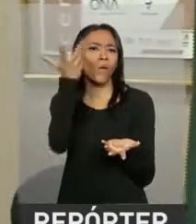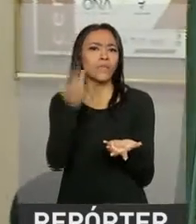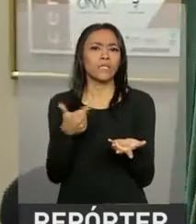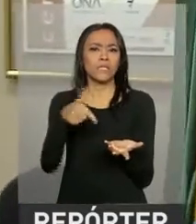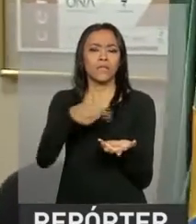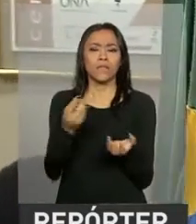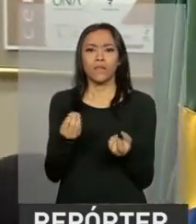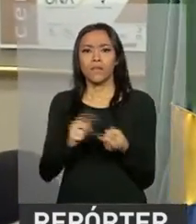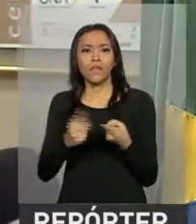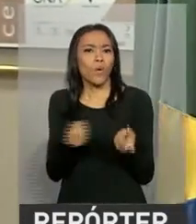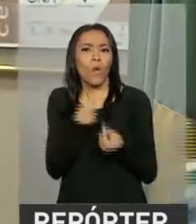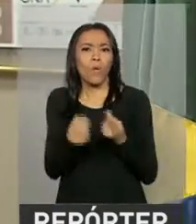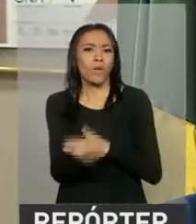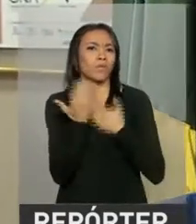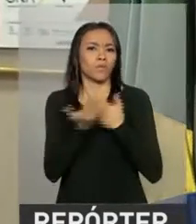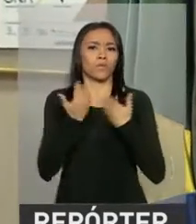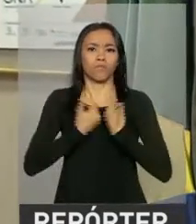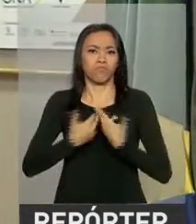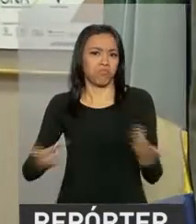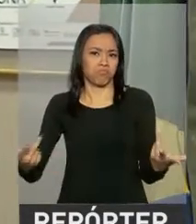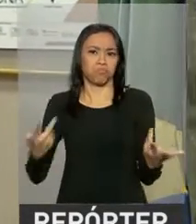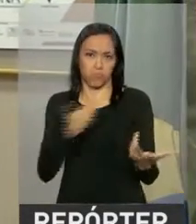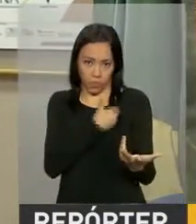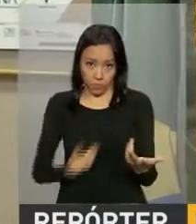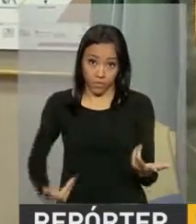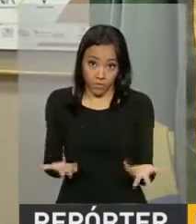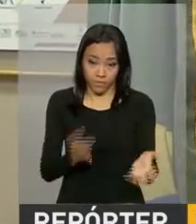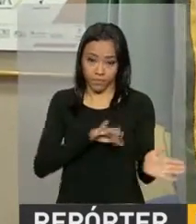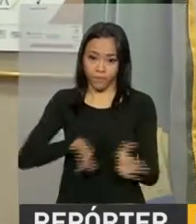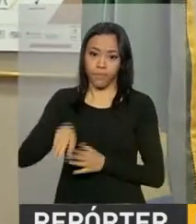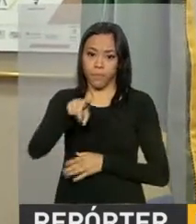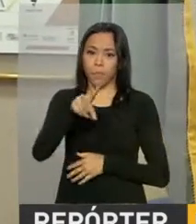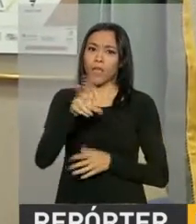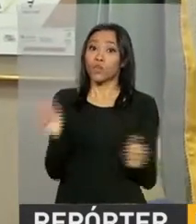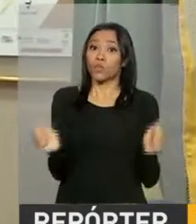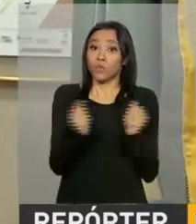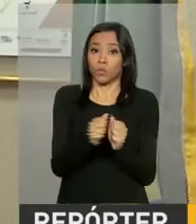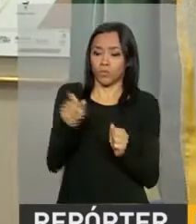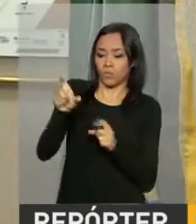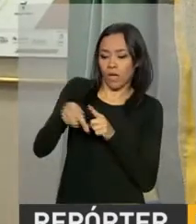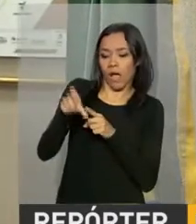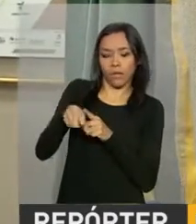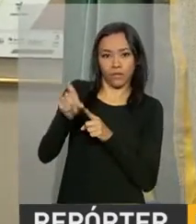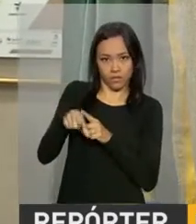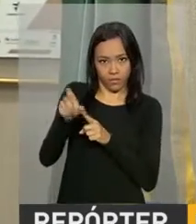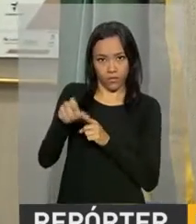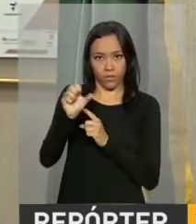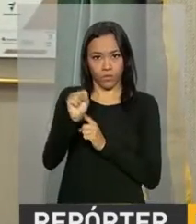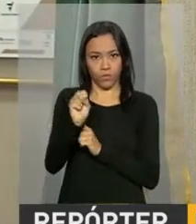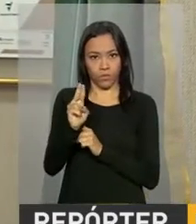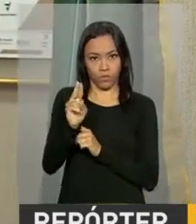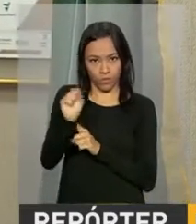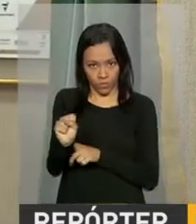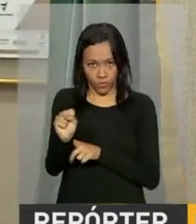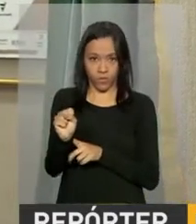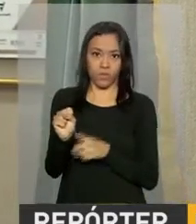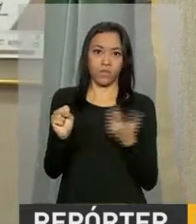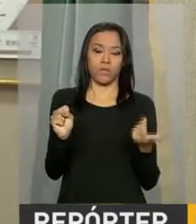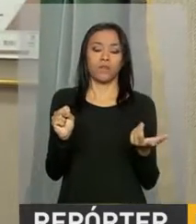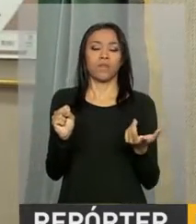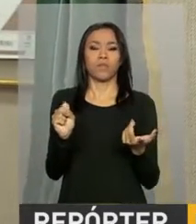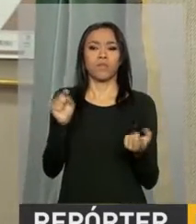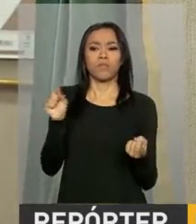e quais vantagens ela vai trazer nós vamos colocar junto ao cartão sus de modo que as áreas onde já